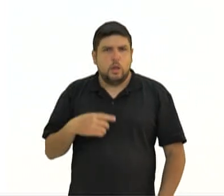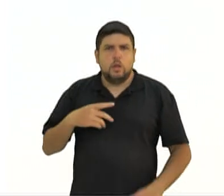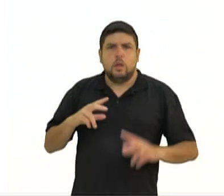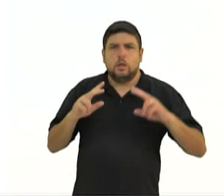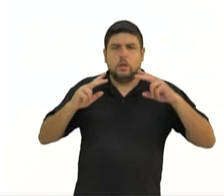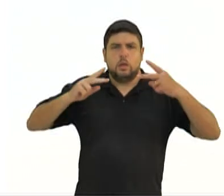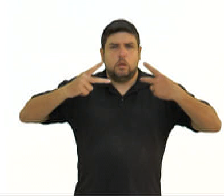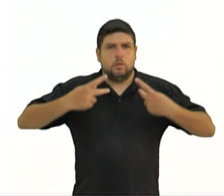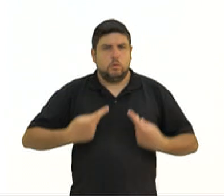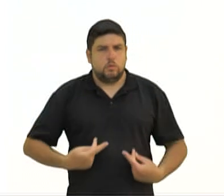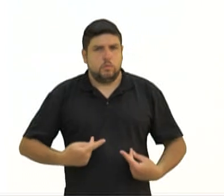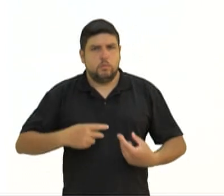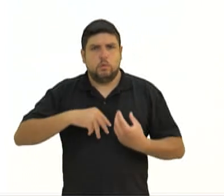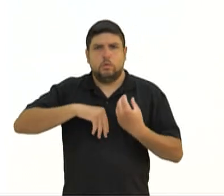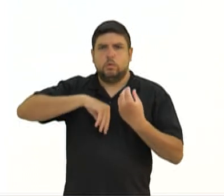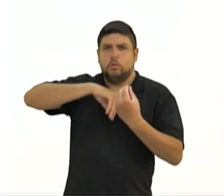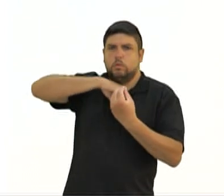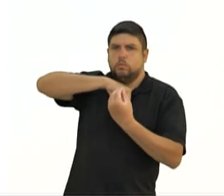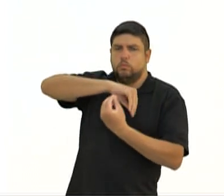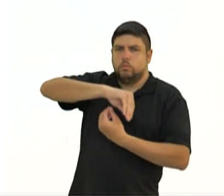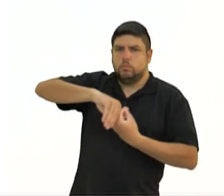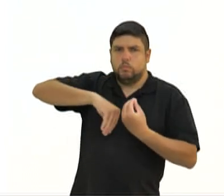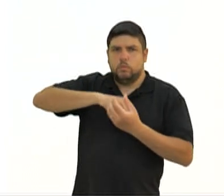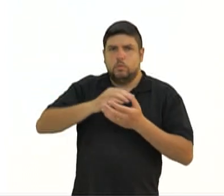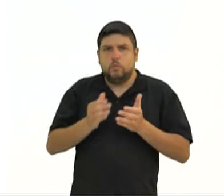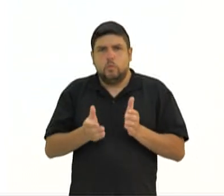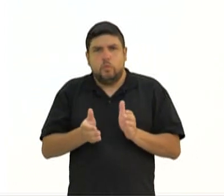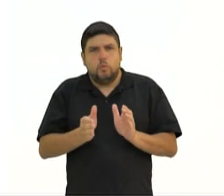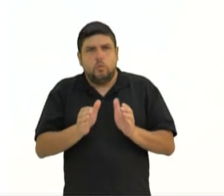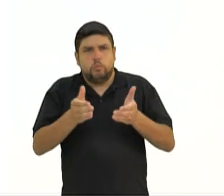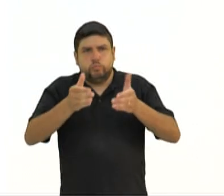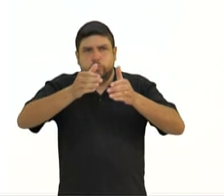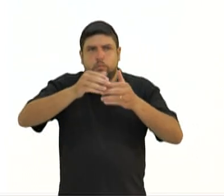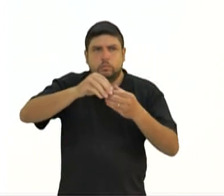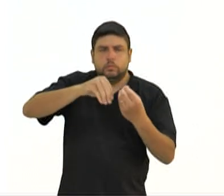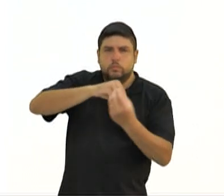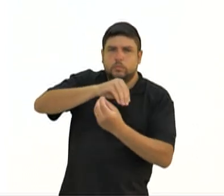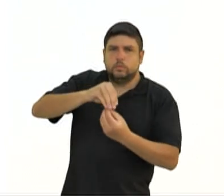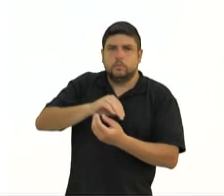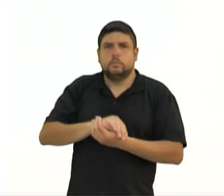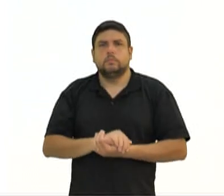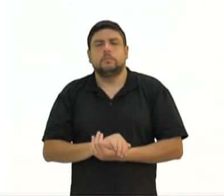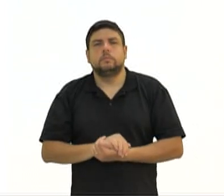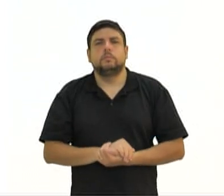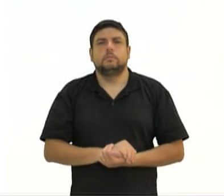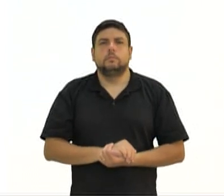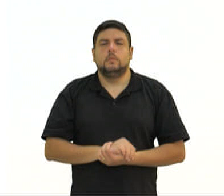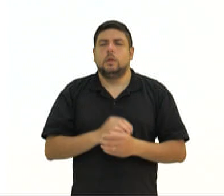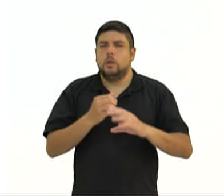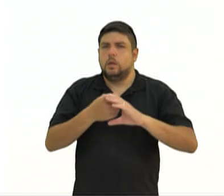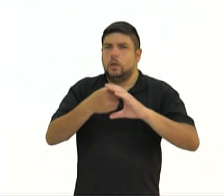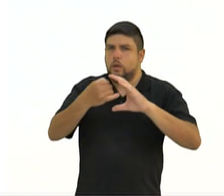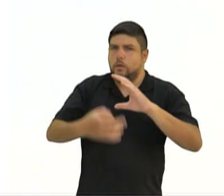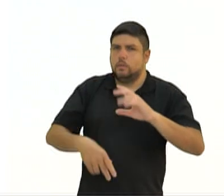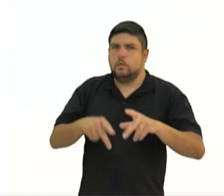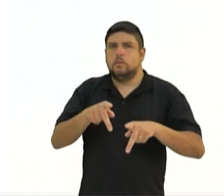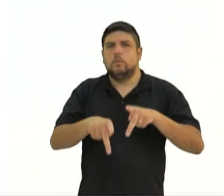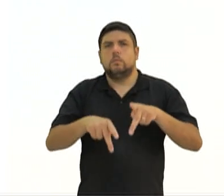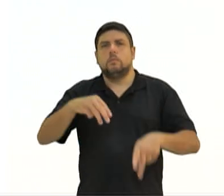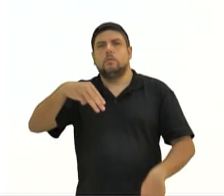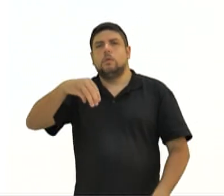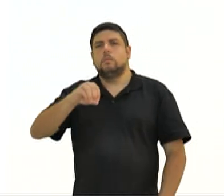figura humanas e a parte de vasos, tá? 2 características dessa época do povos